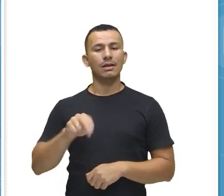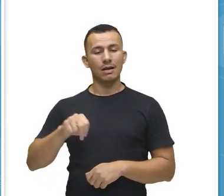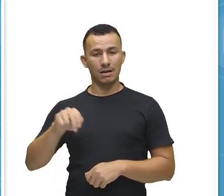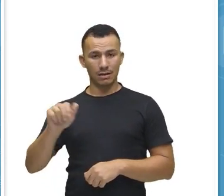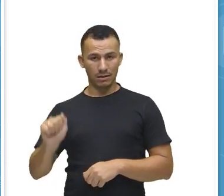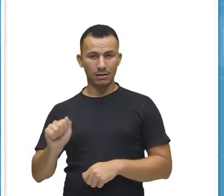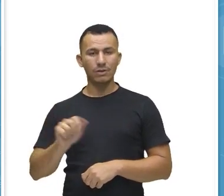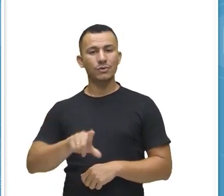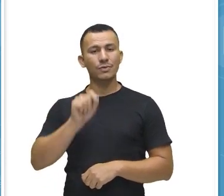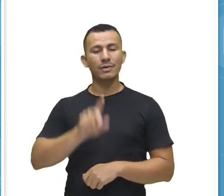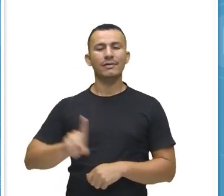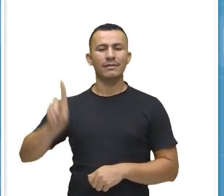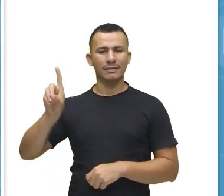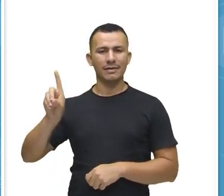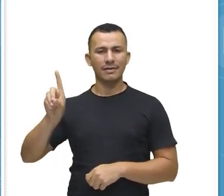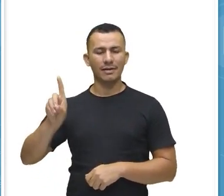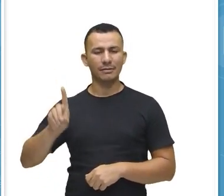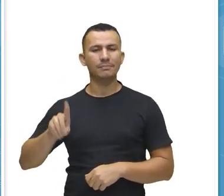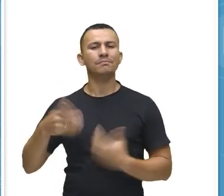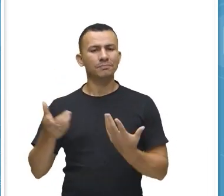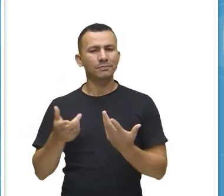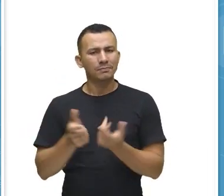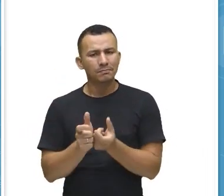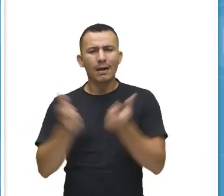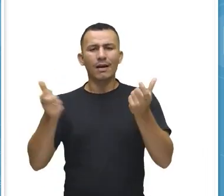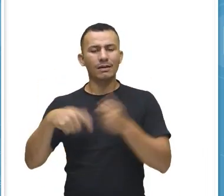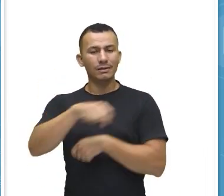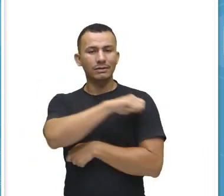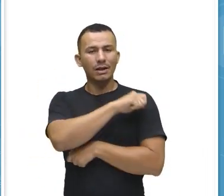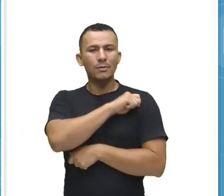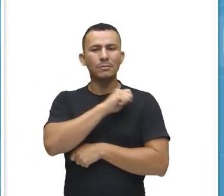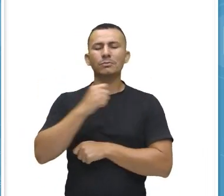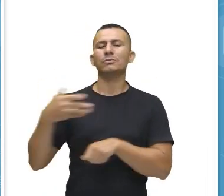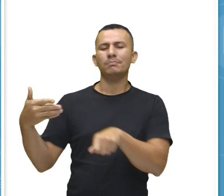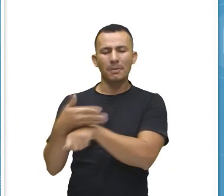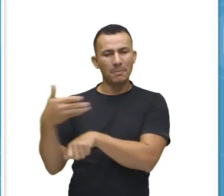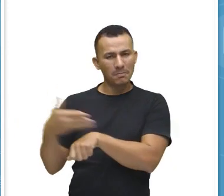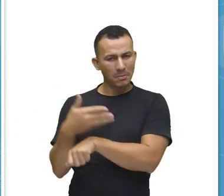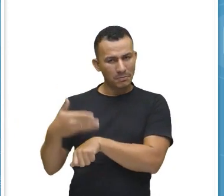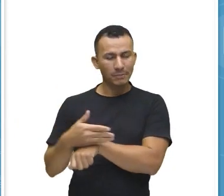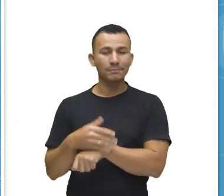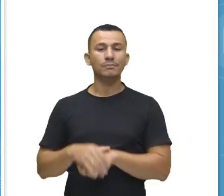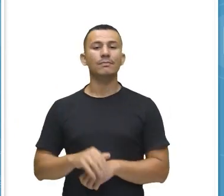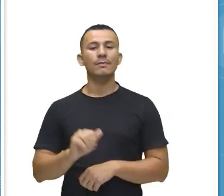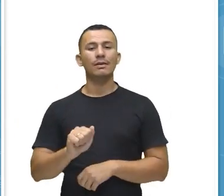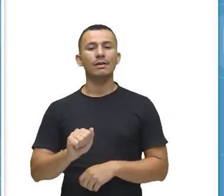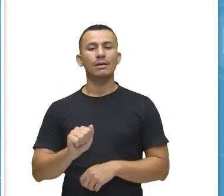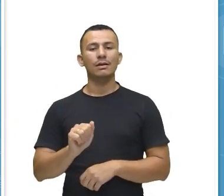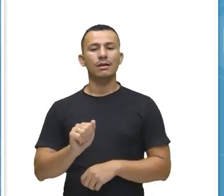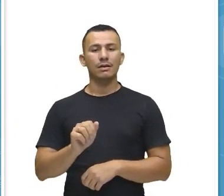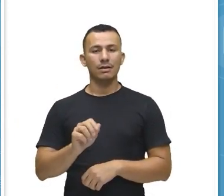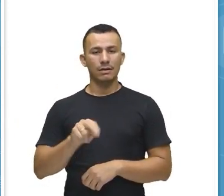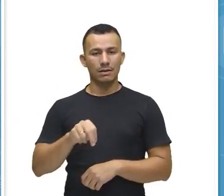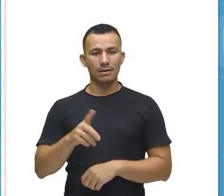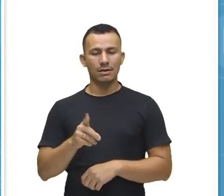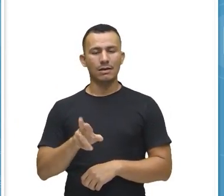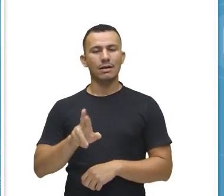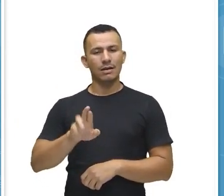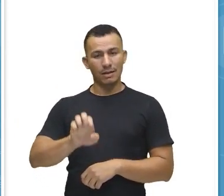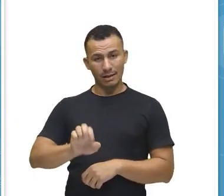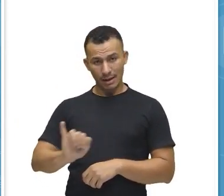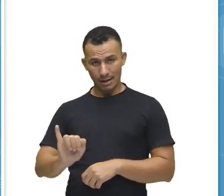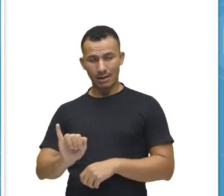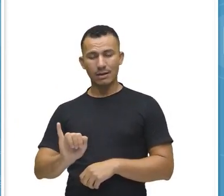sugerindo letra D. Então tá aqui, gente, muita participação. Letra D também dizendo o Andrei. D de demais, é, a Ruth